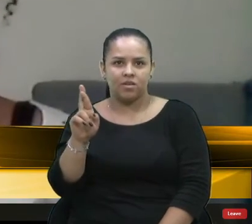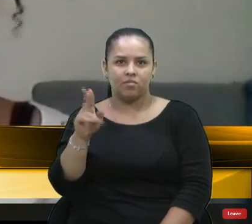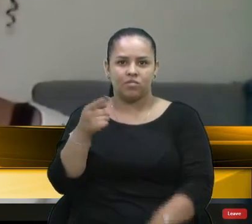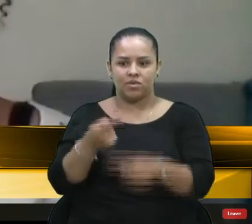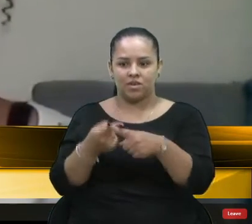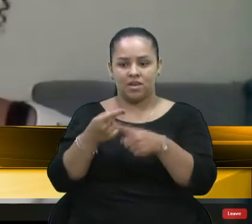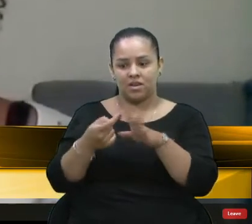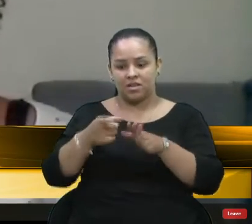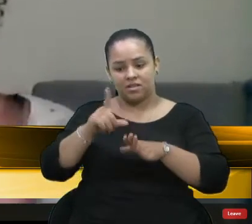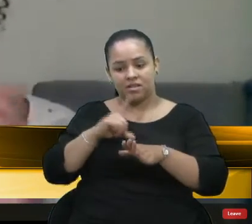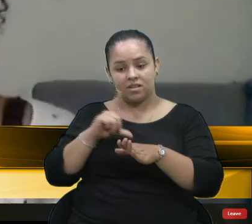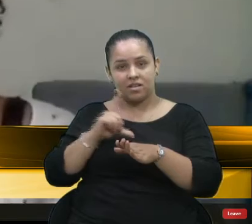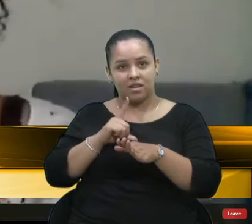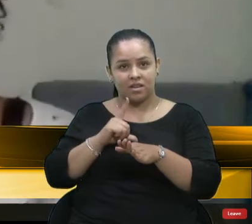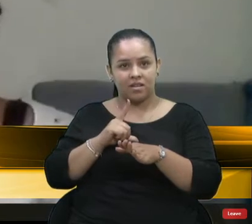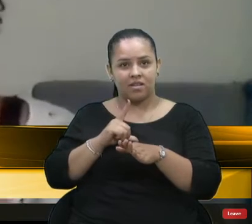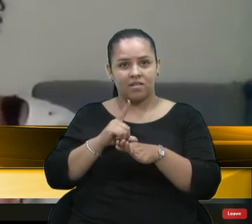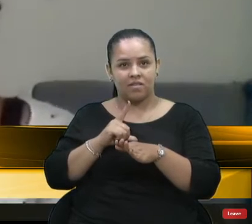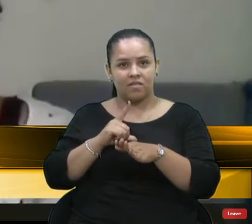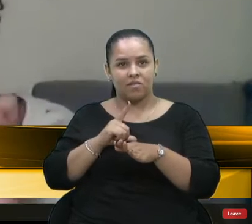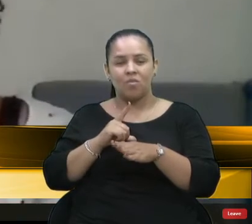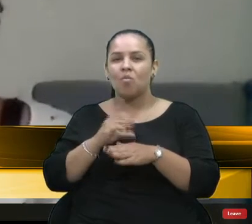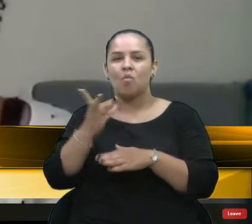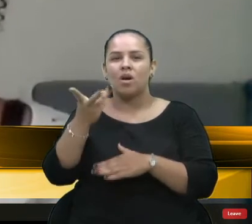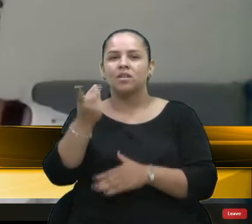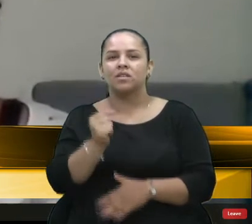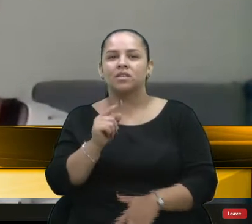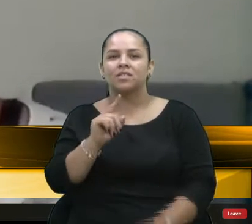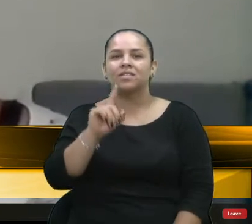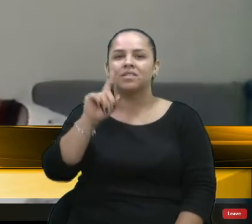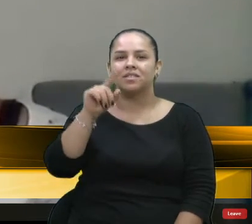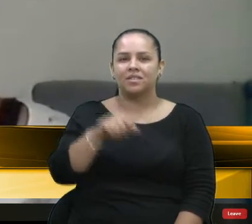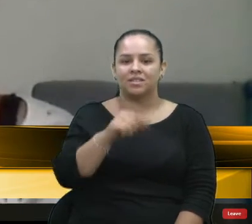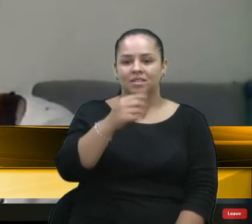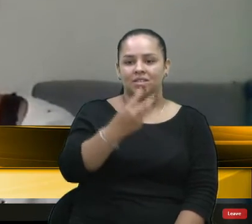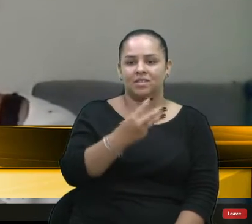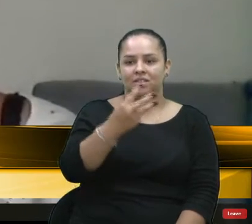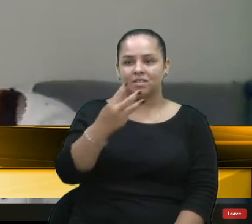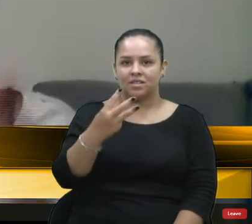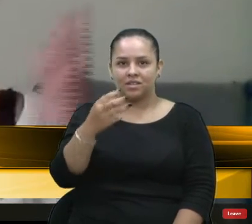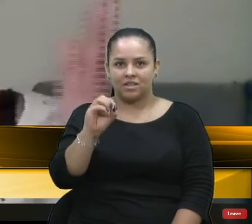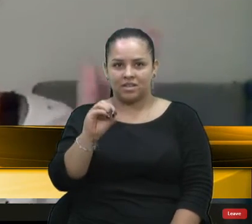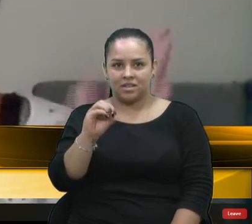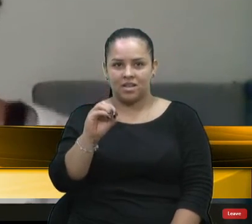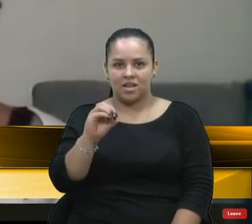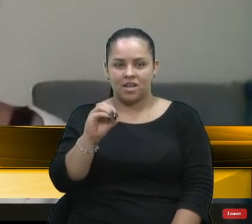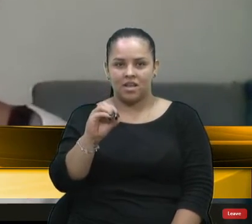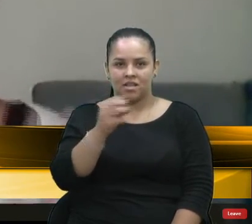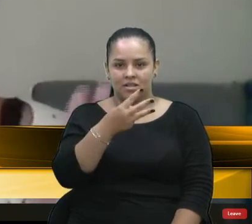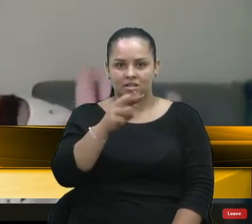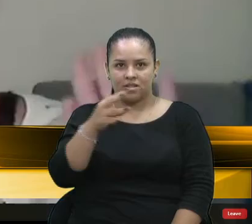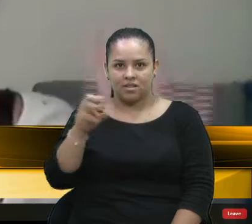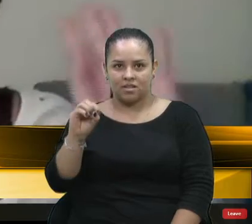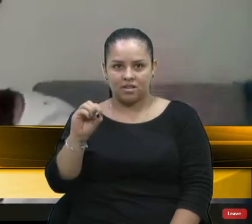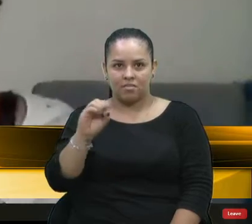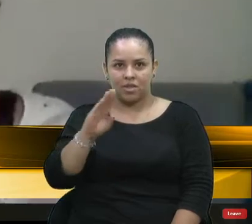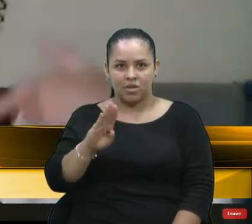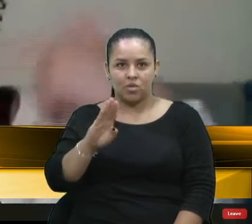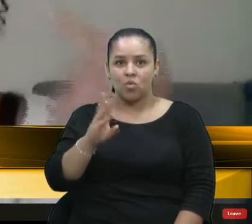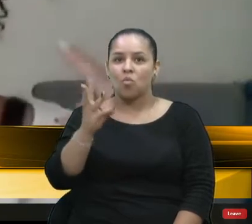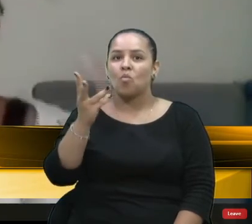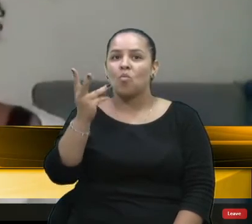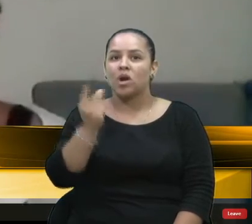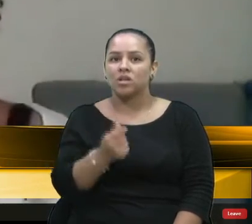sendo disponibilizado, o valor investido foi de 330 bilhões. Então é um valor irrisório comparado ao quanto